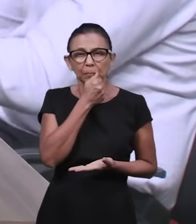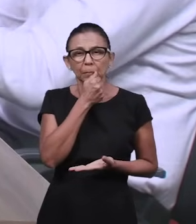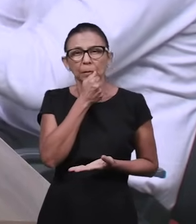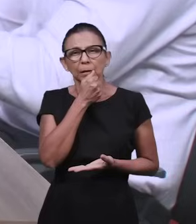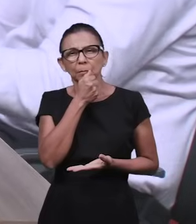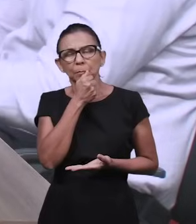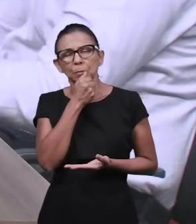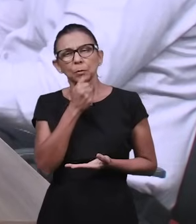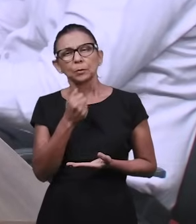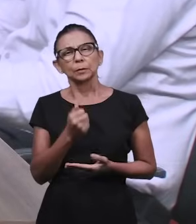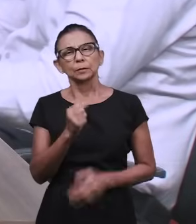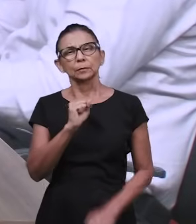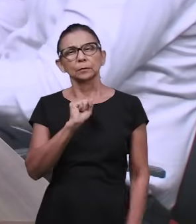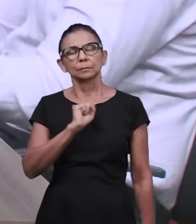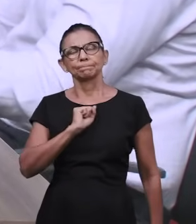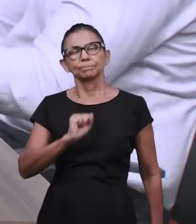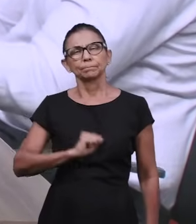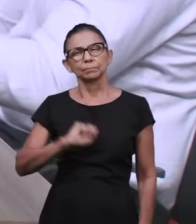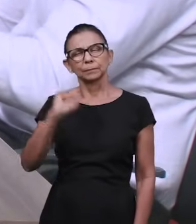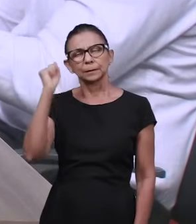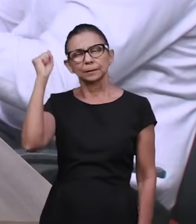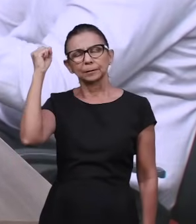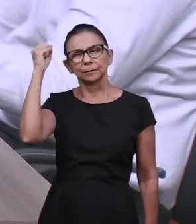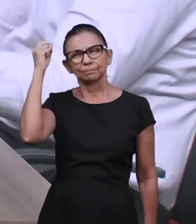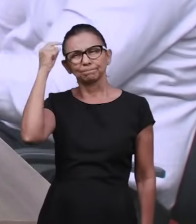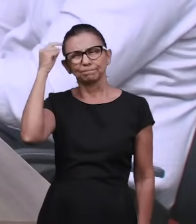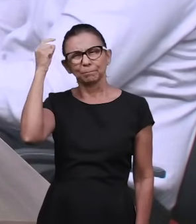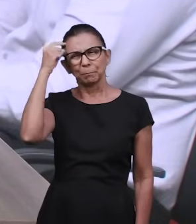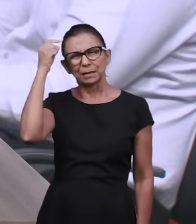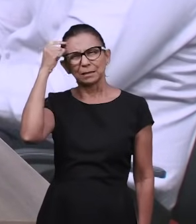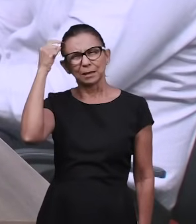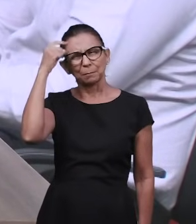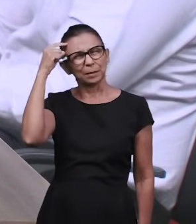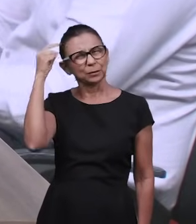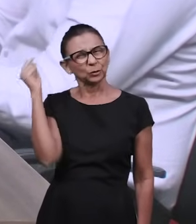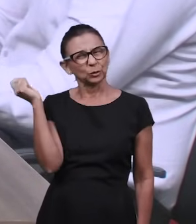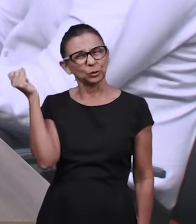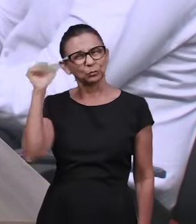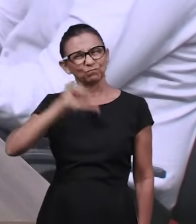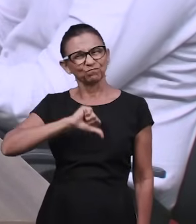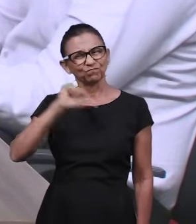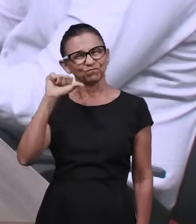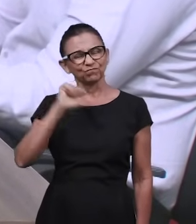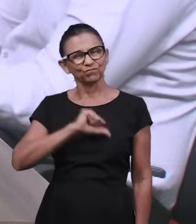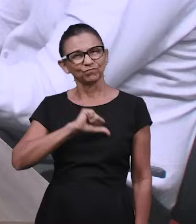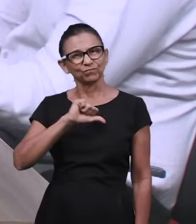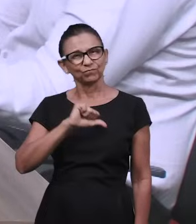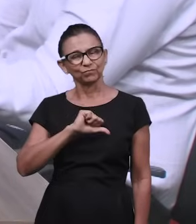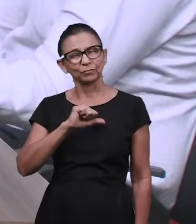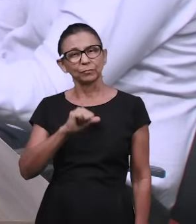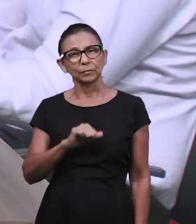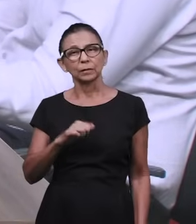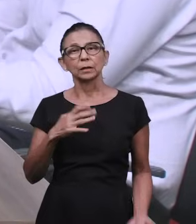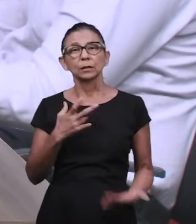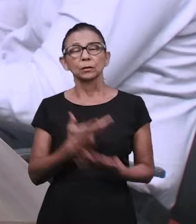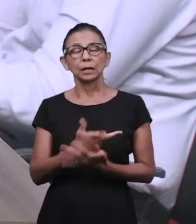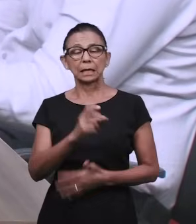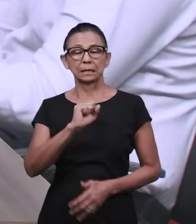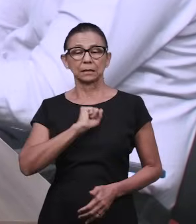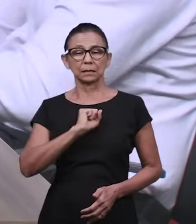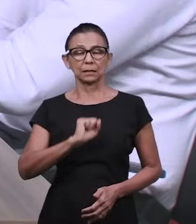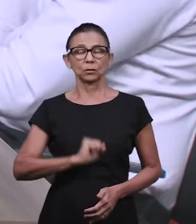Então, historicamente e politicamente, esses